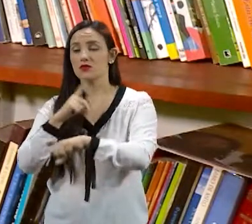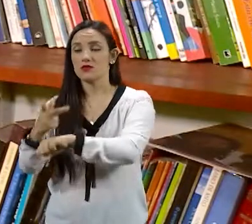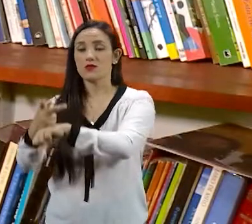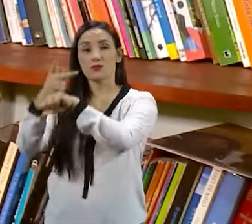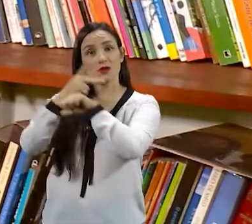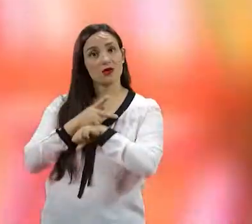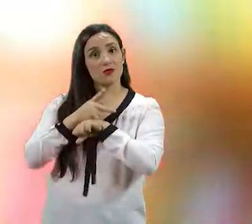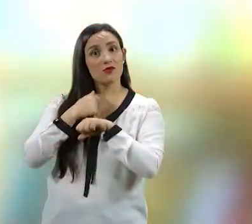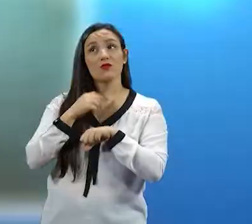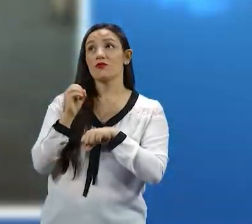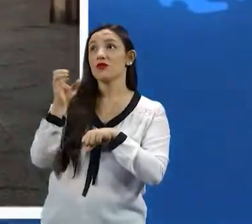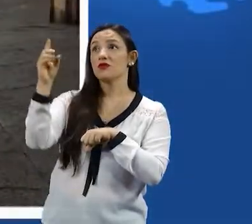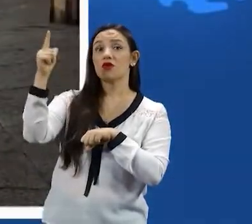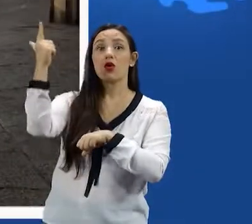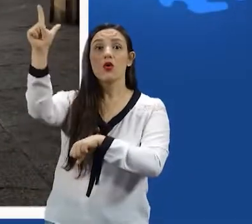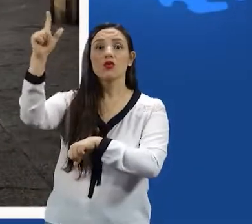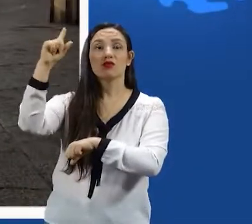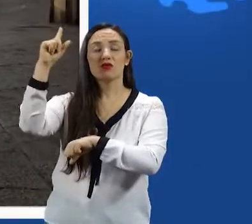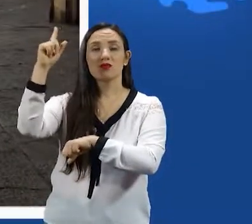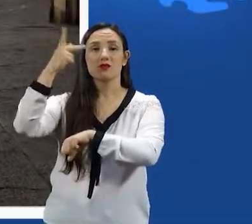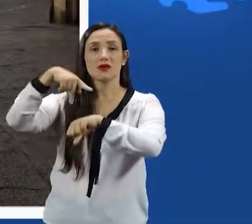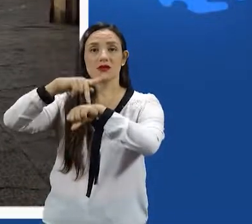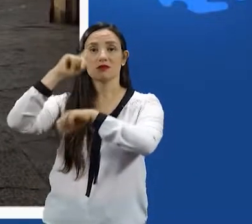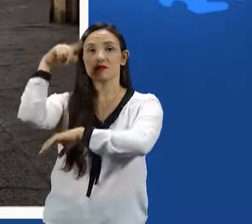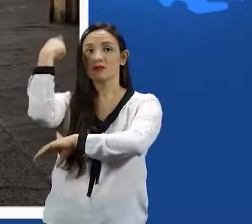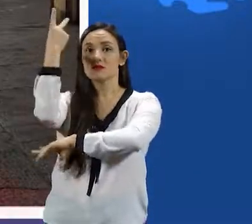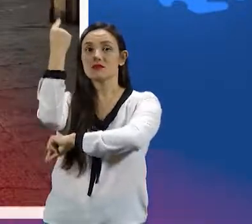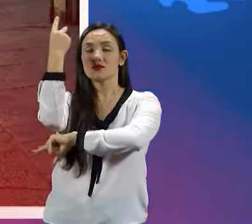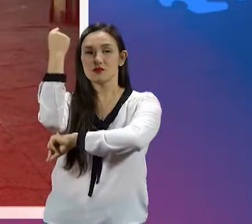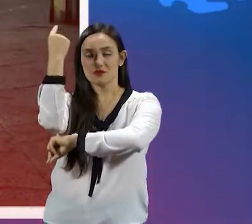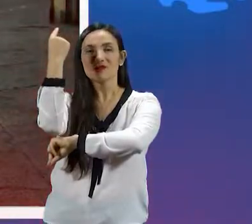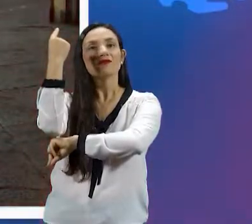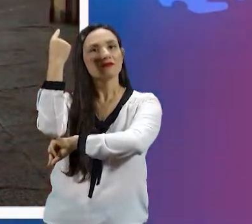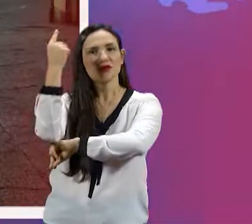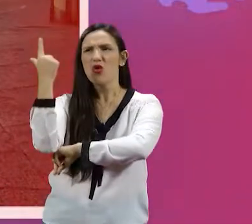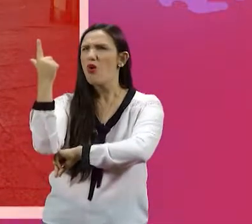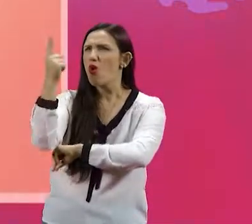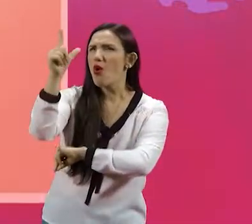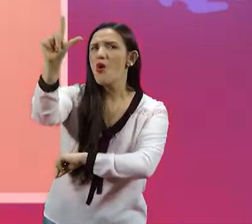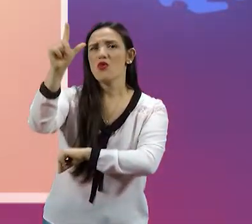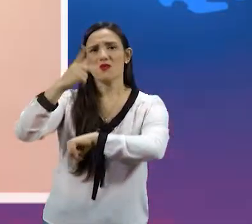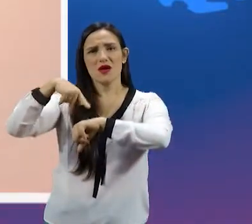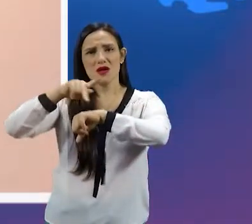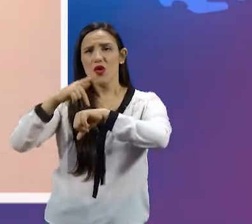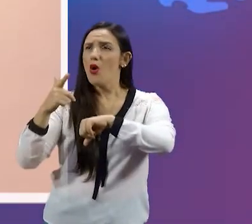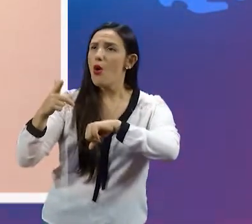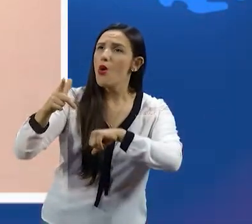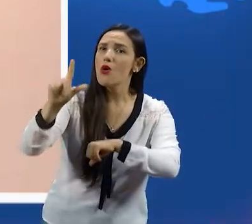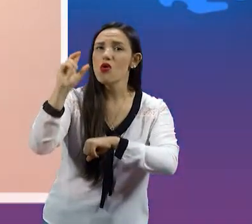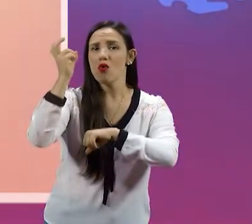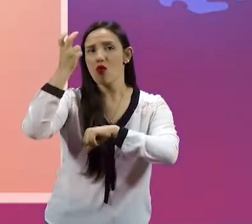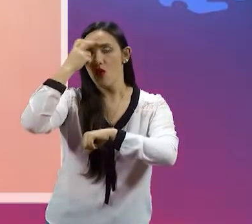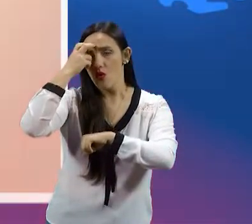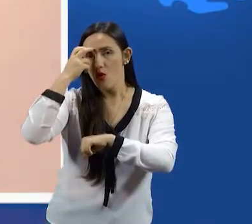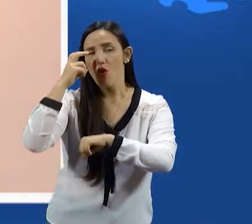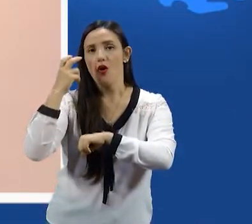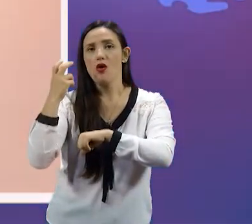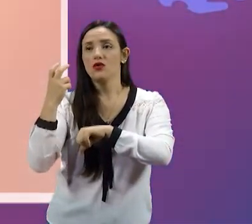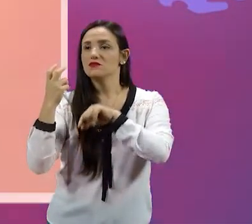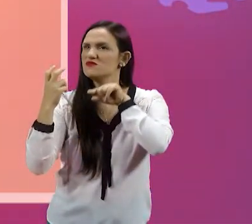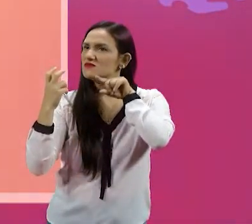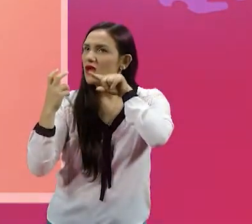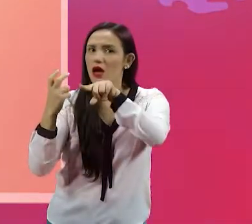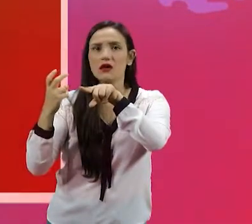de viajar para a Espanha e conhecer também outro país, e conhecer outra cultura, e conhecer a